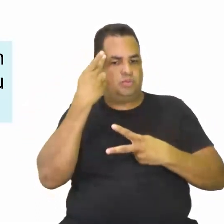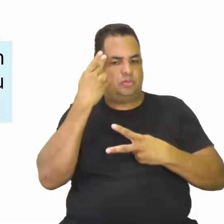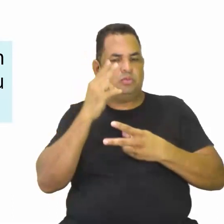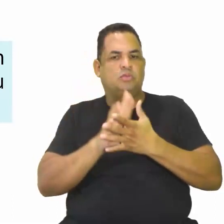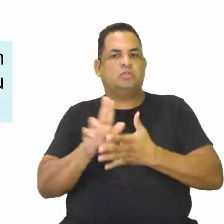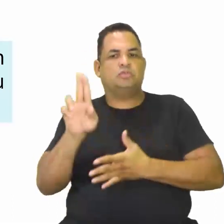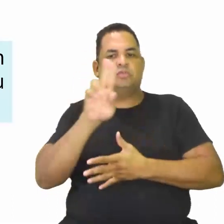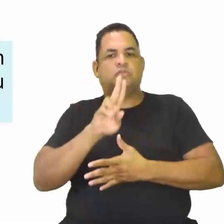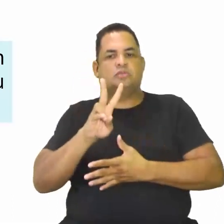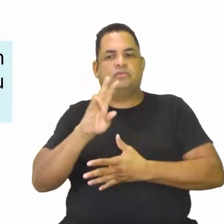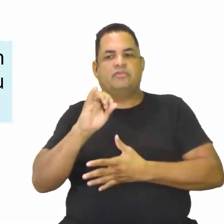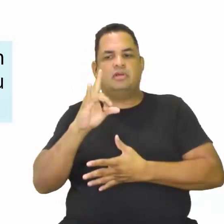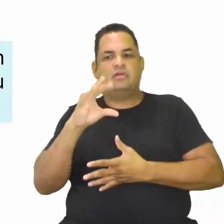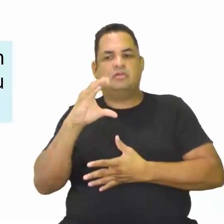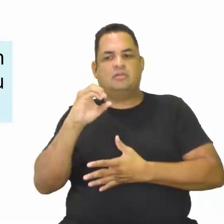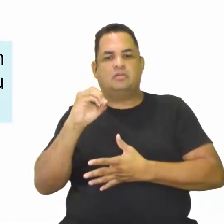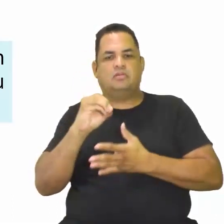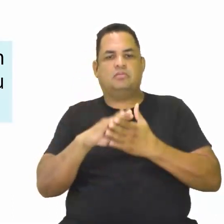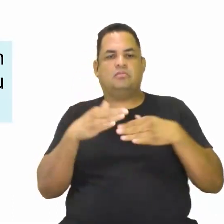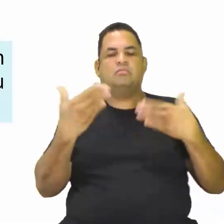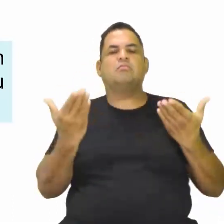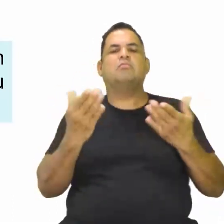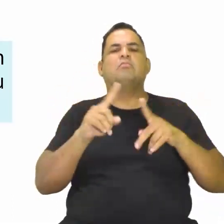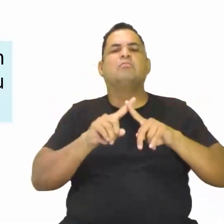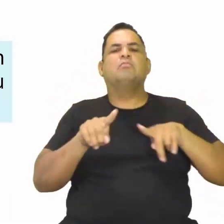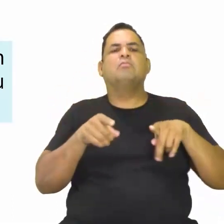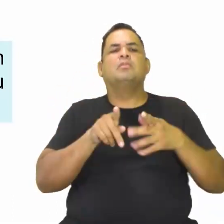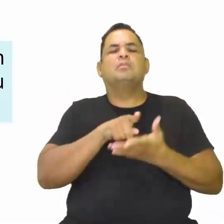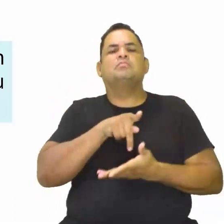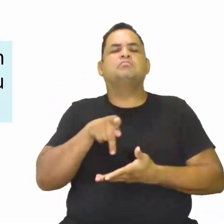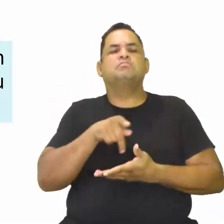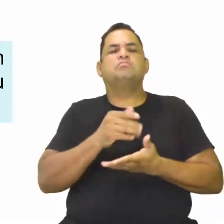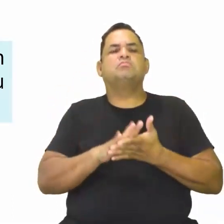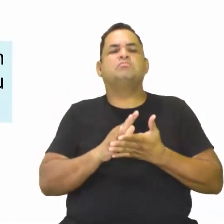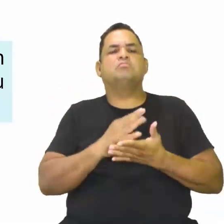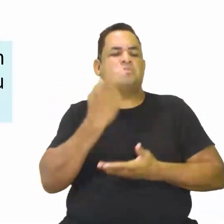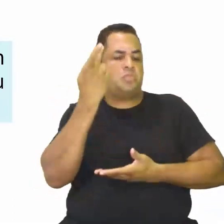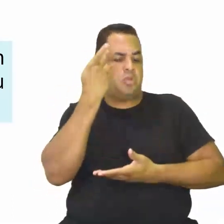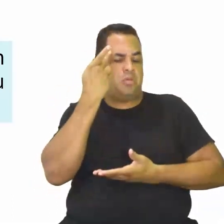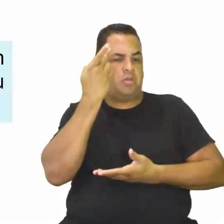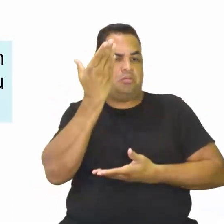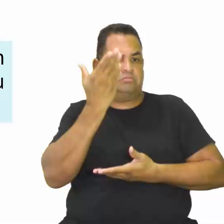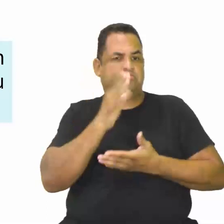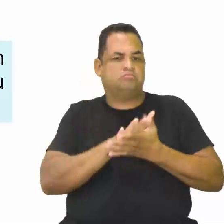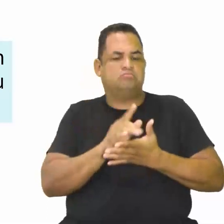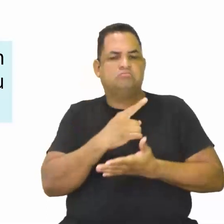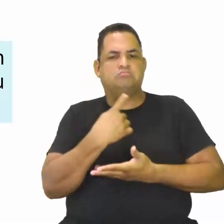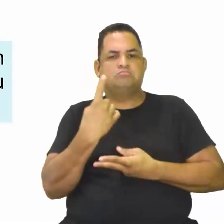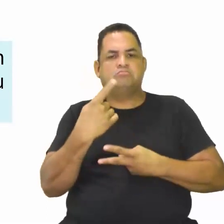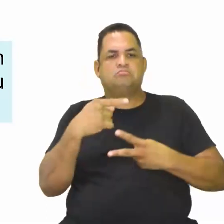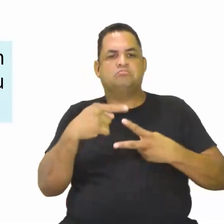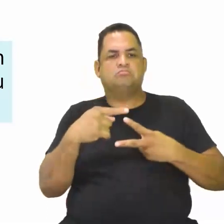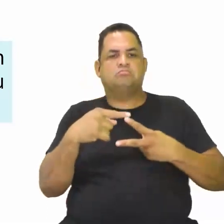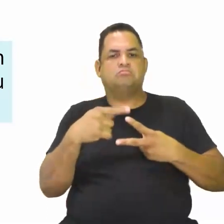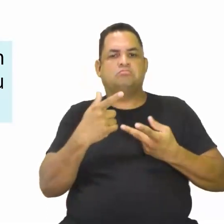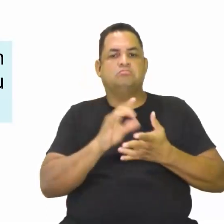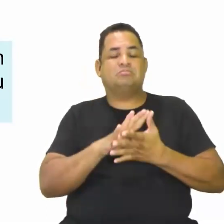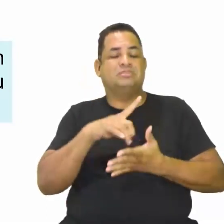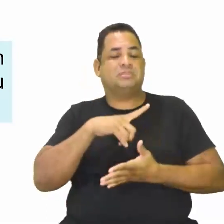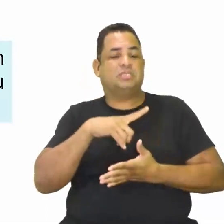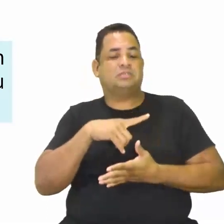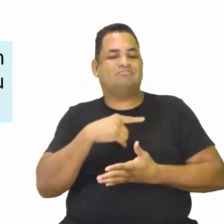vácuo. Mas, professor, filtração comum, nós sabemos. O que nós temos dúvidas é